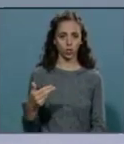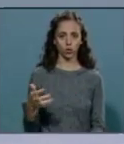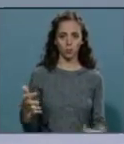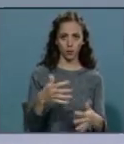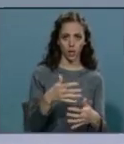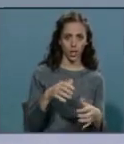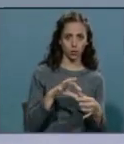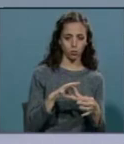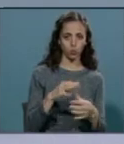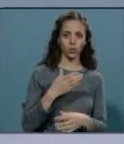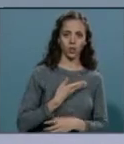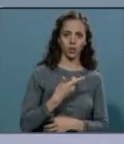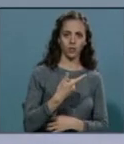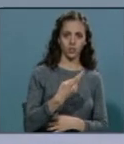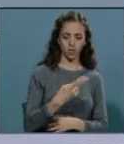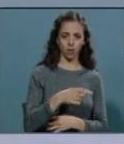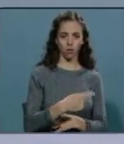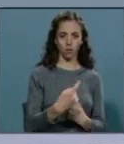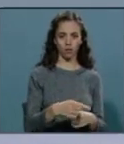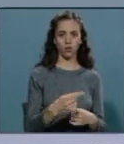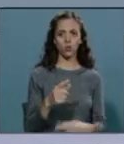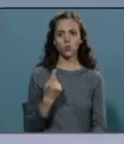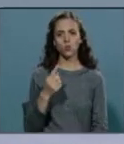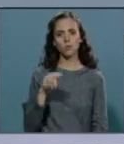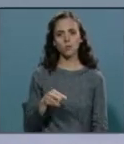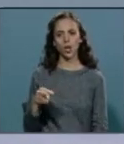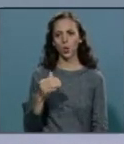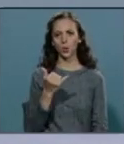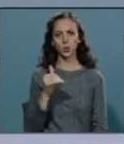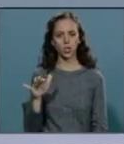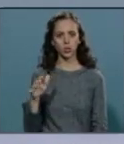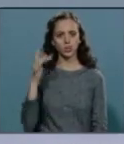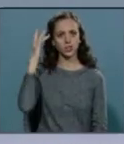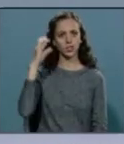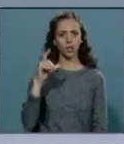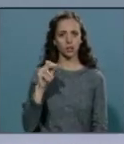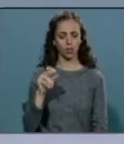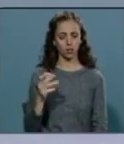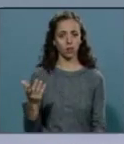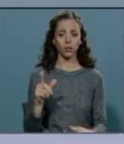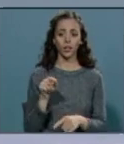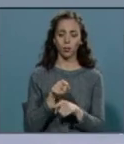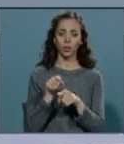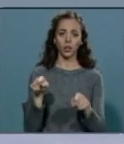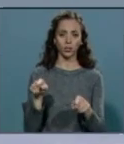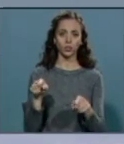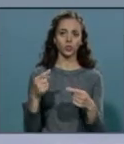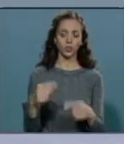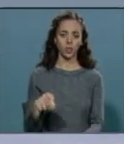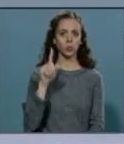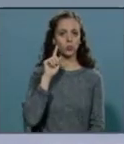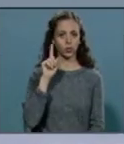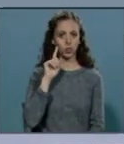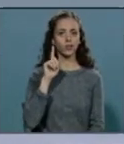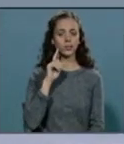para o marítimo de direitos televisivos e o milhão e 200 para o santa clara portanto também isso tem tem tem